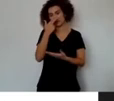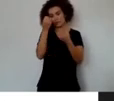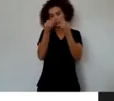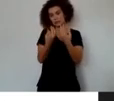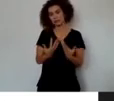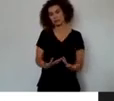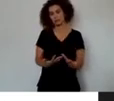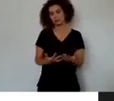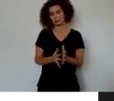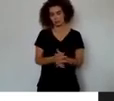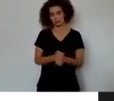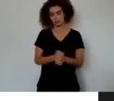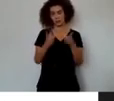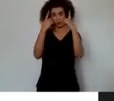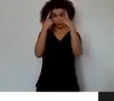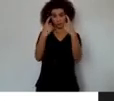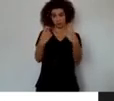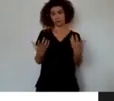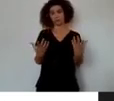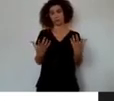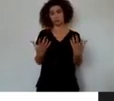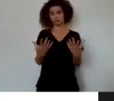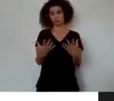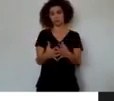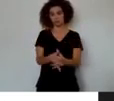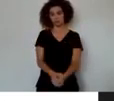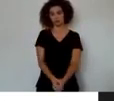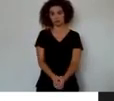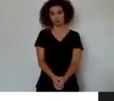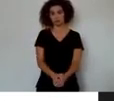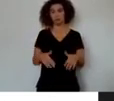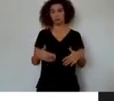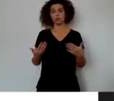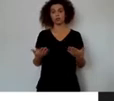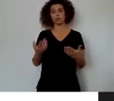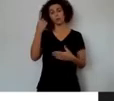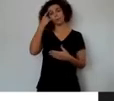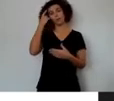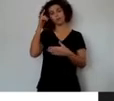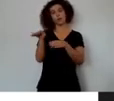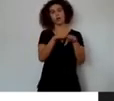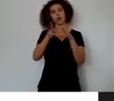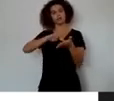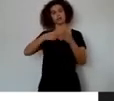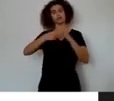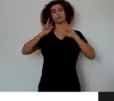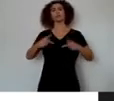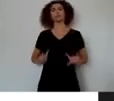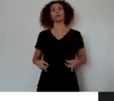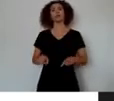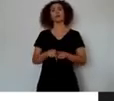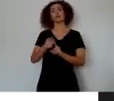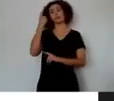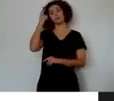todas essas violências que incidem, né, sobre mulheres e homens negros. Então, pensar esse padrão de humanidade. E pensar também essa história, tipo, nossa